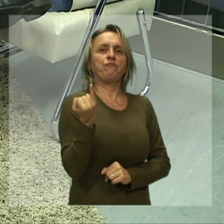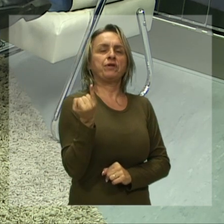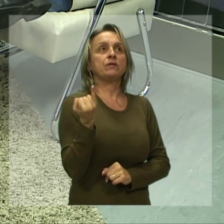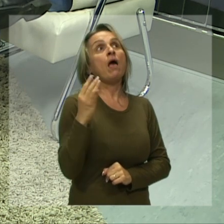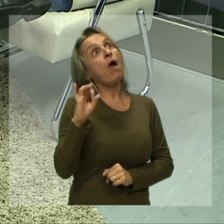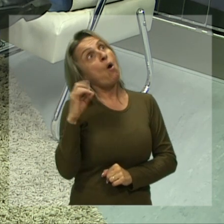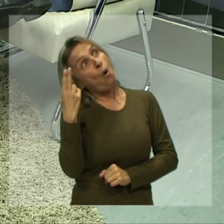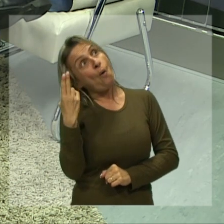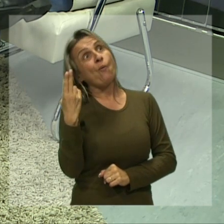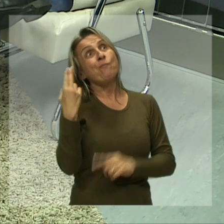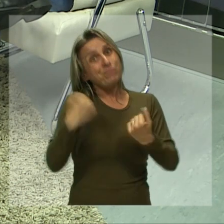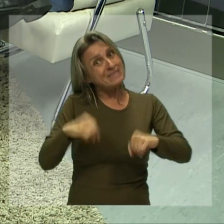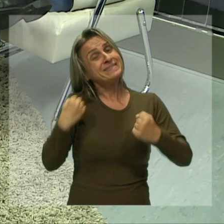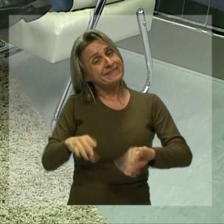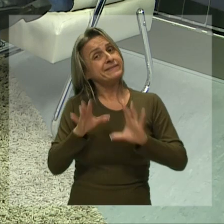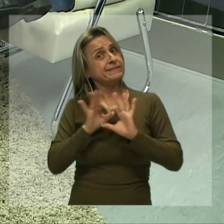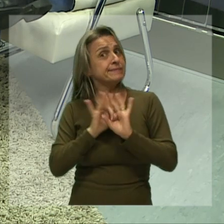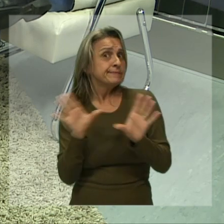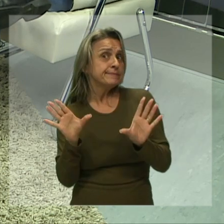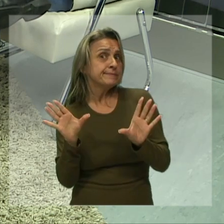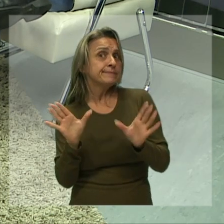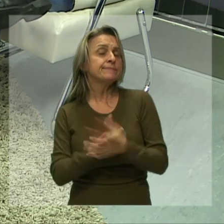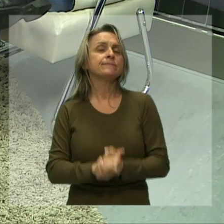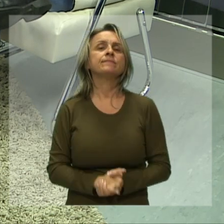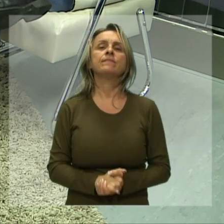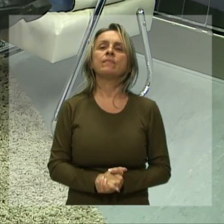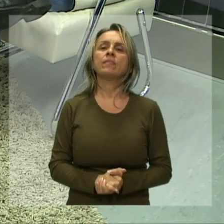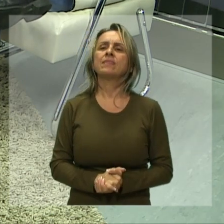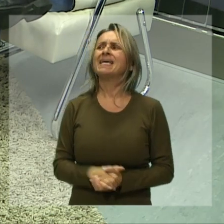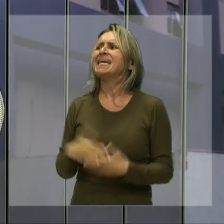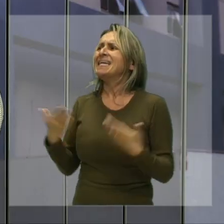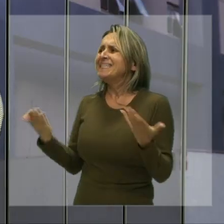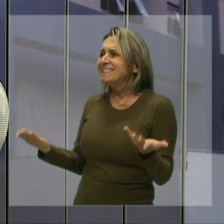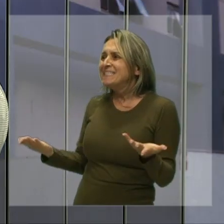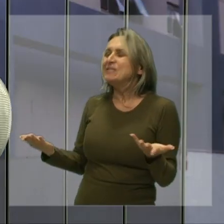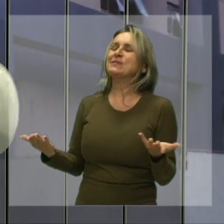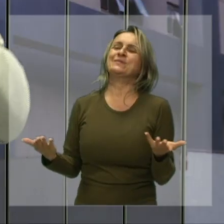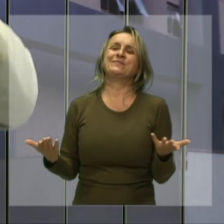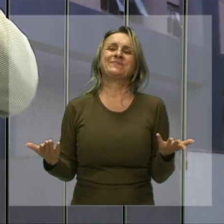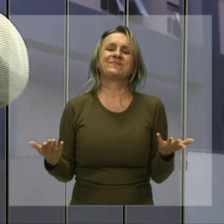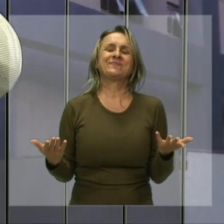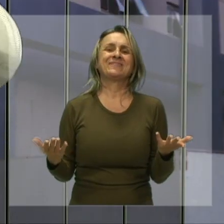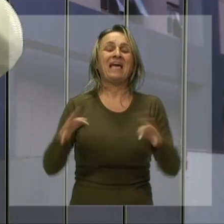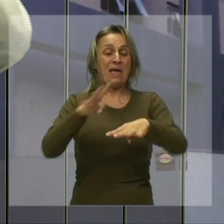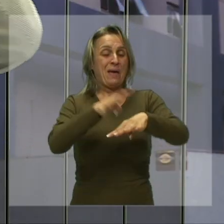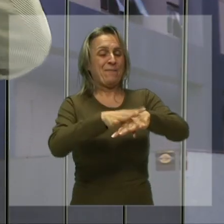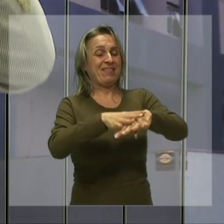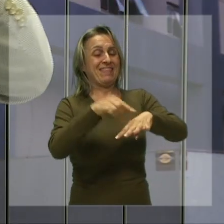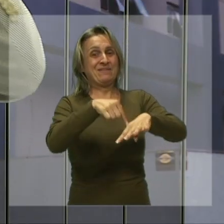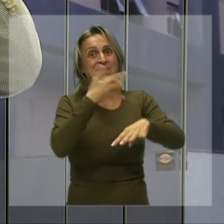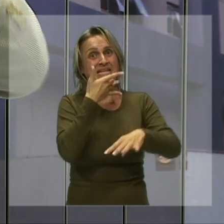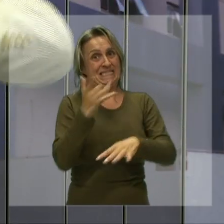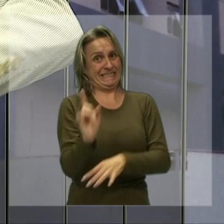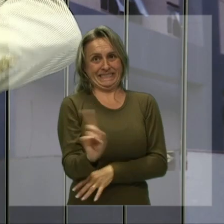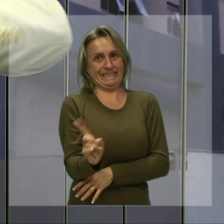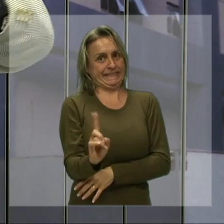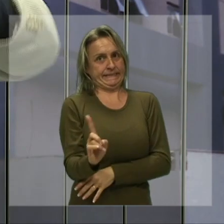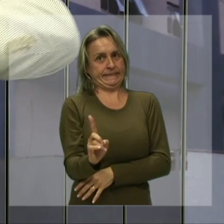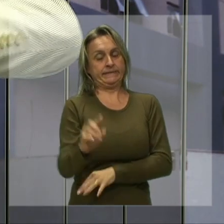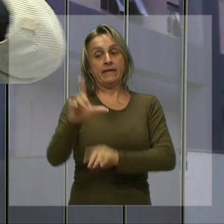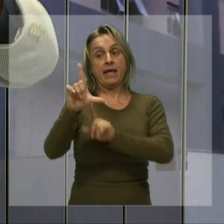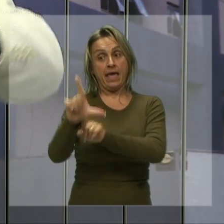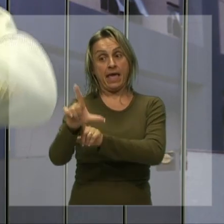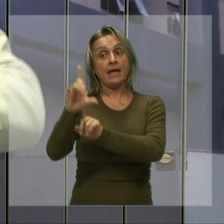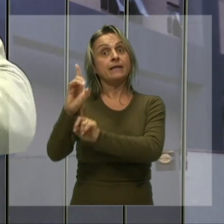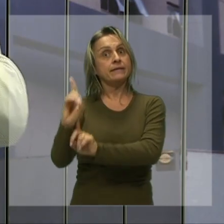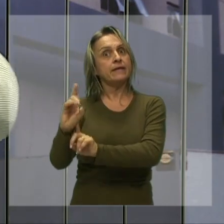deveria barrar? Esse negócio de matemática, assim, é bem complicado para as pessoas entenderem. Então, assim, a LDO é Lei de Diretrizes,